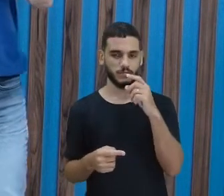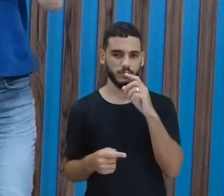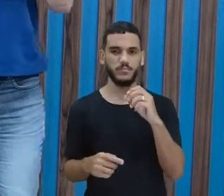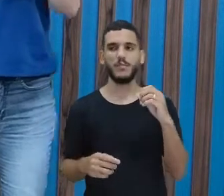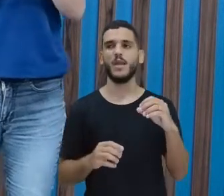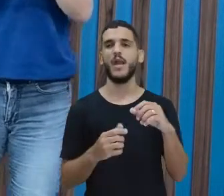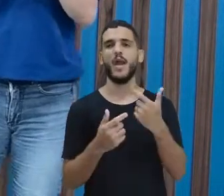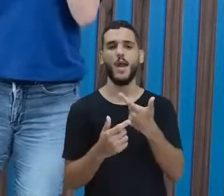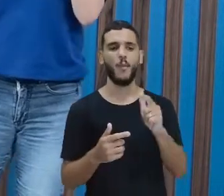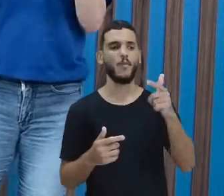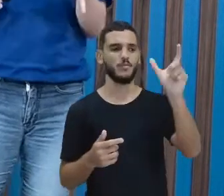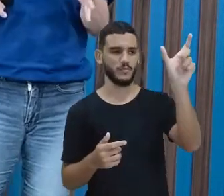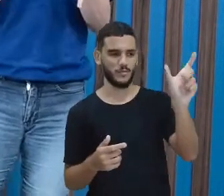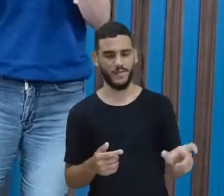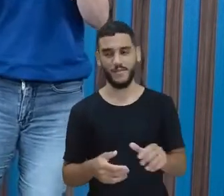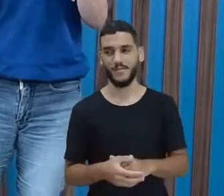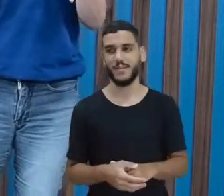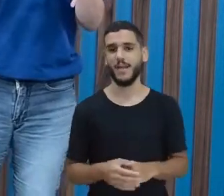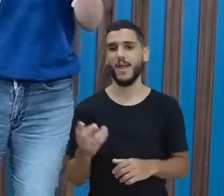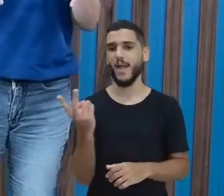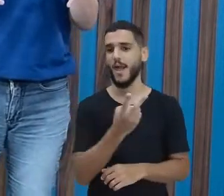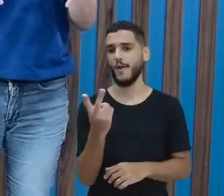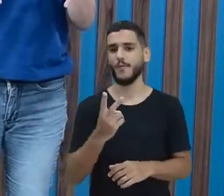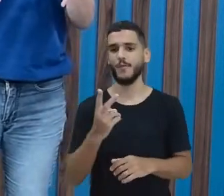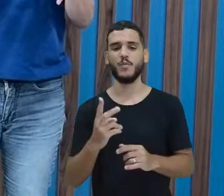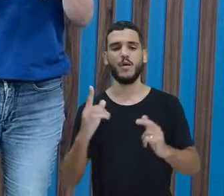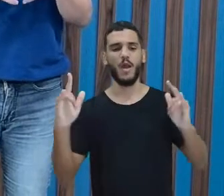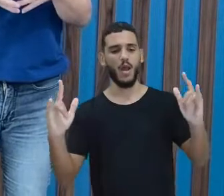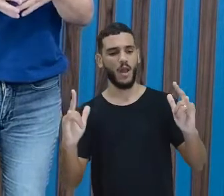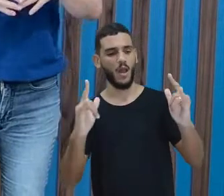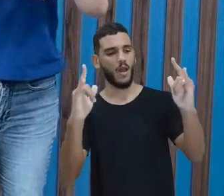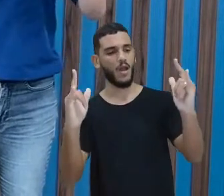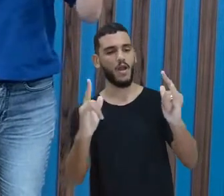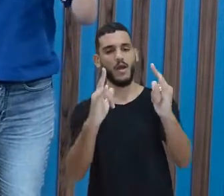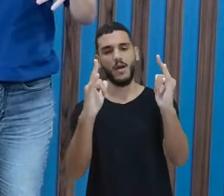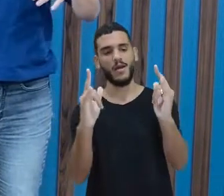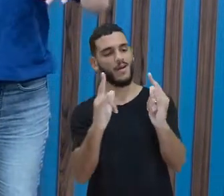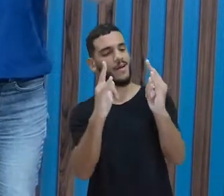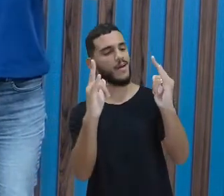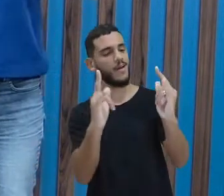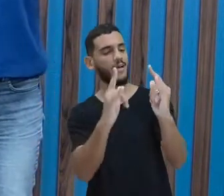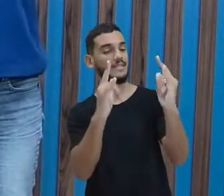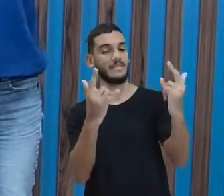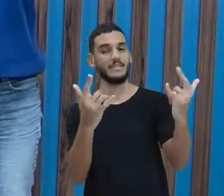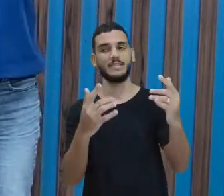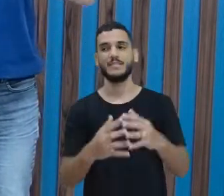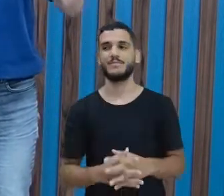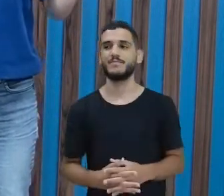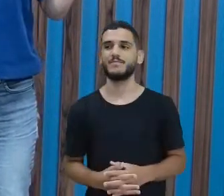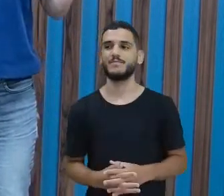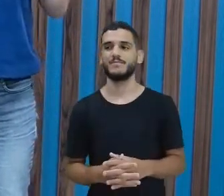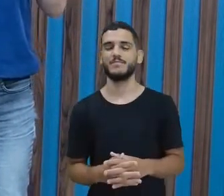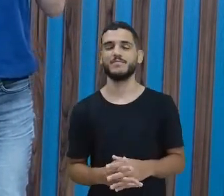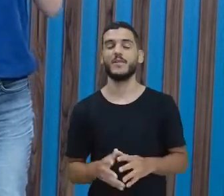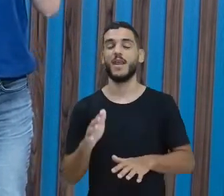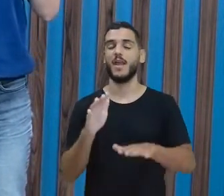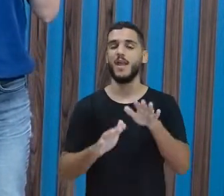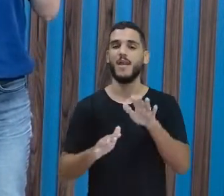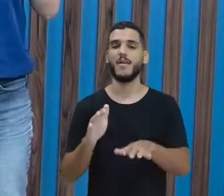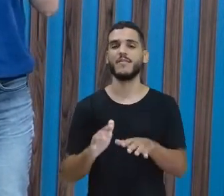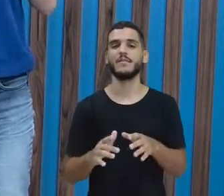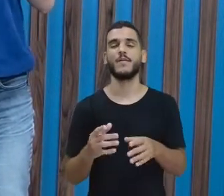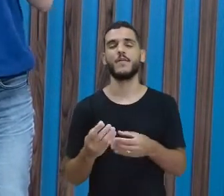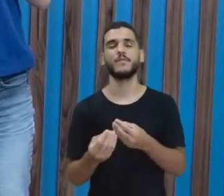é. Essas duas árvores se apaixonaram. E sempre, de vez em quando, é como se